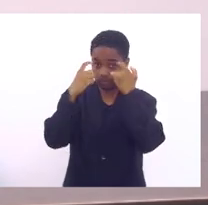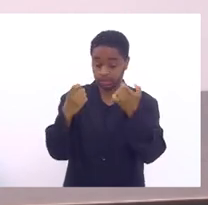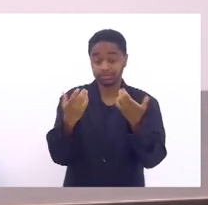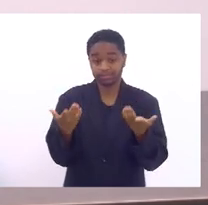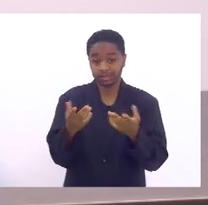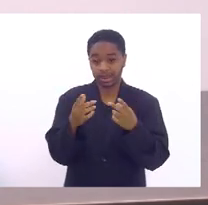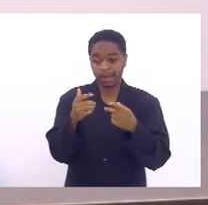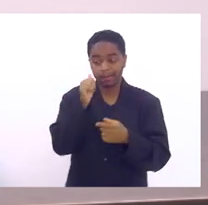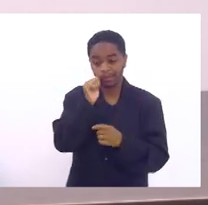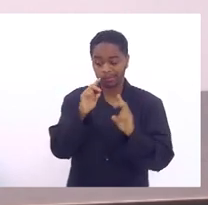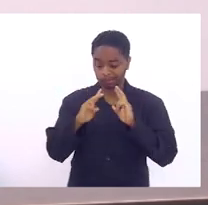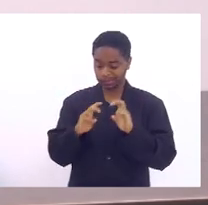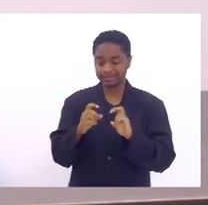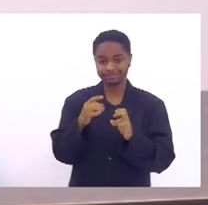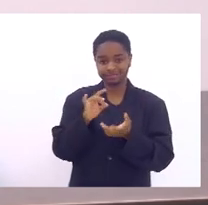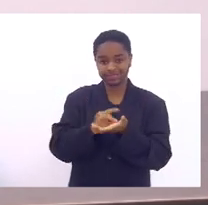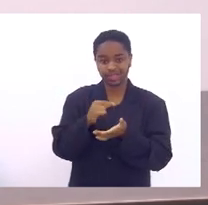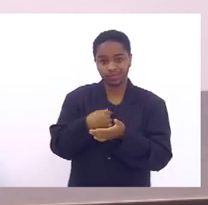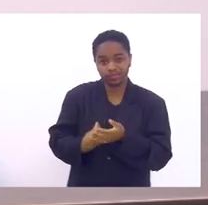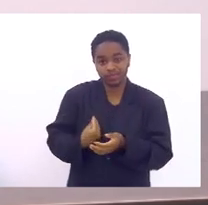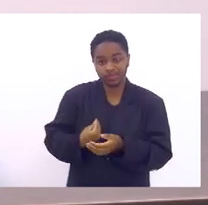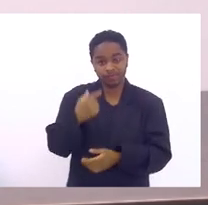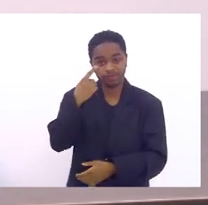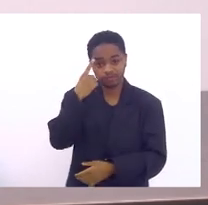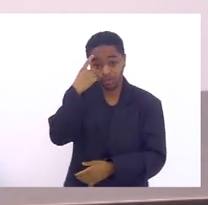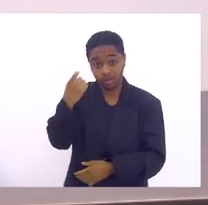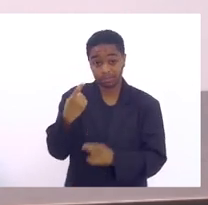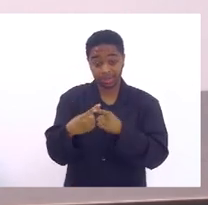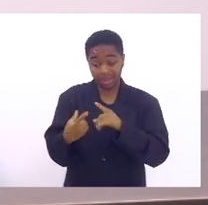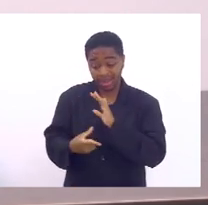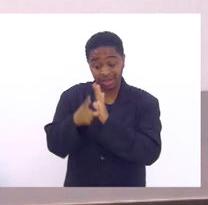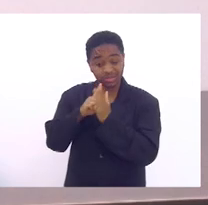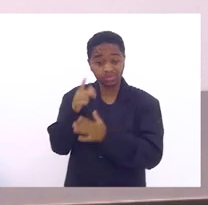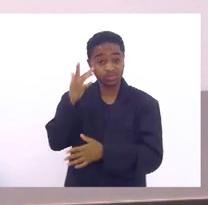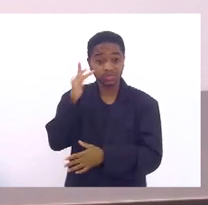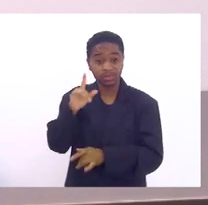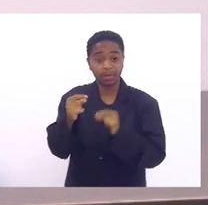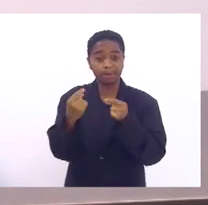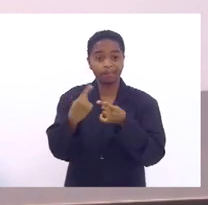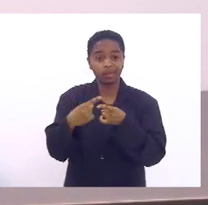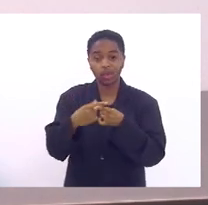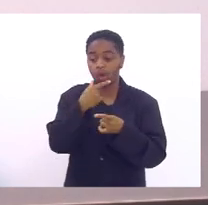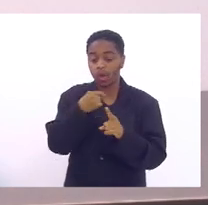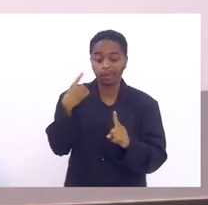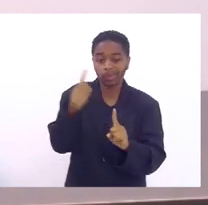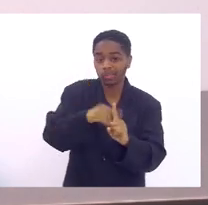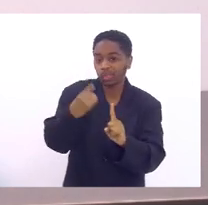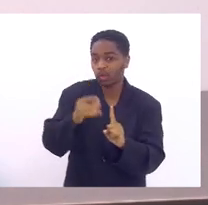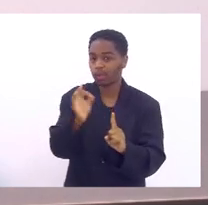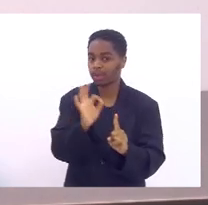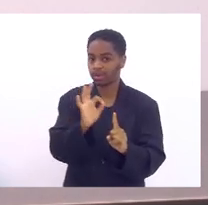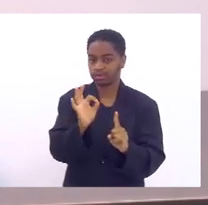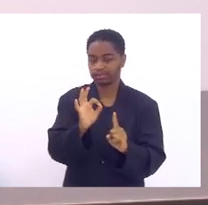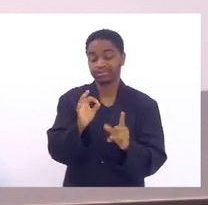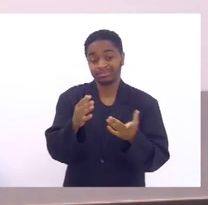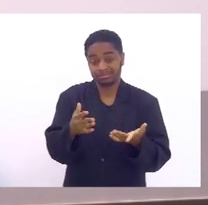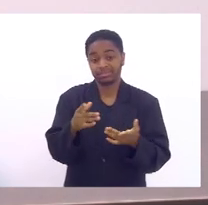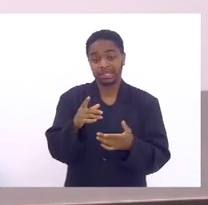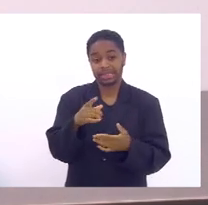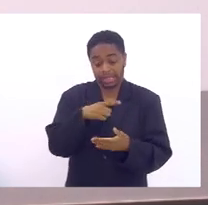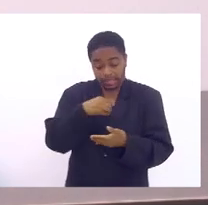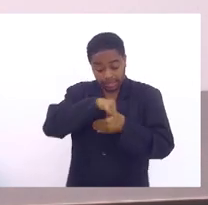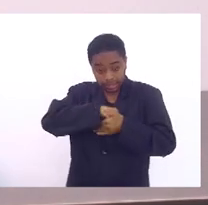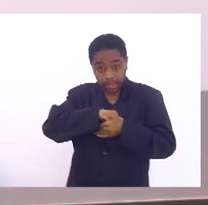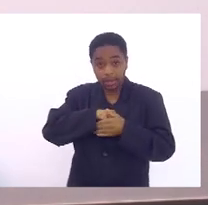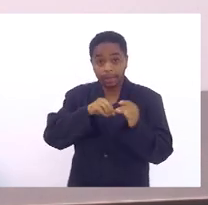entendem em situação de violência antes elas não sabiam porque elas não carregavam uma marca física né quer dizer carregam até internamente né porque a gente sabe das